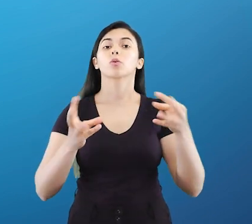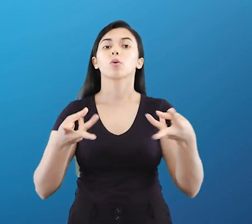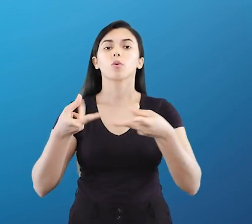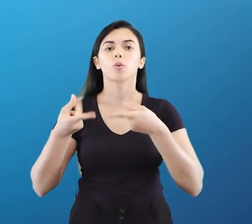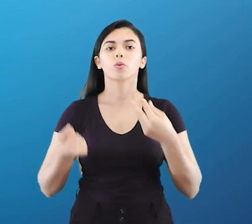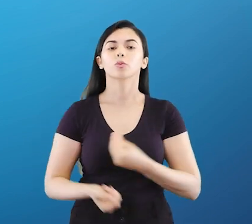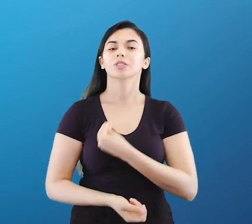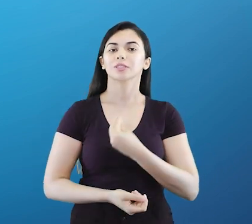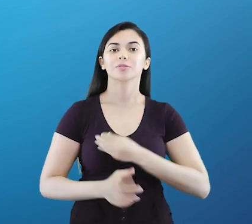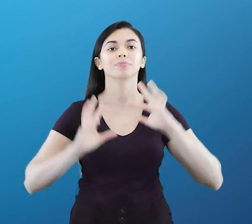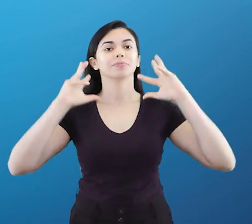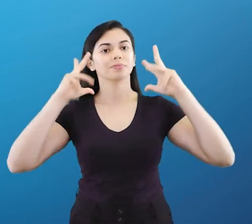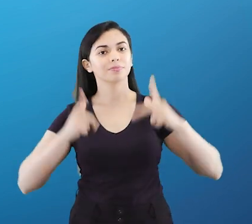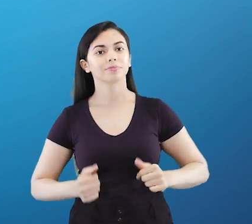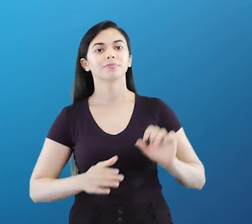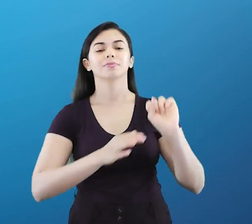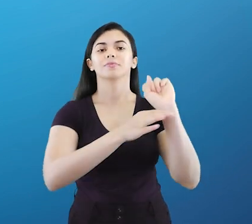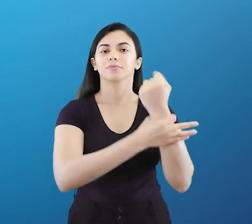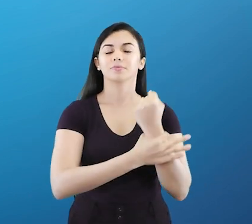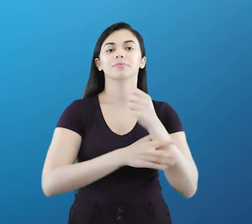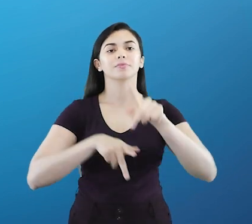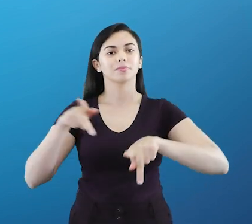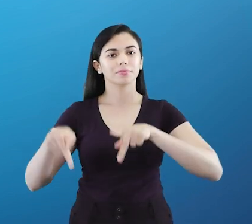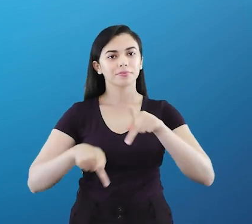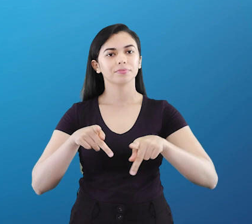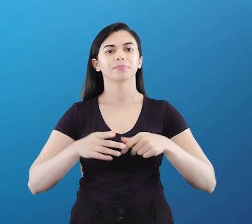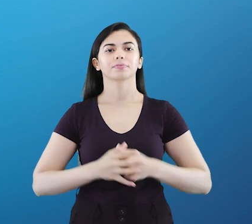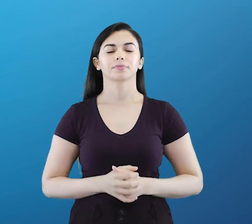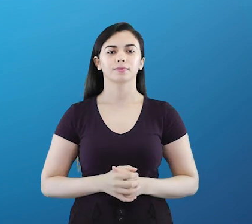vida, higiene e segurança da população.